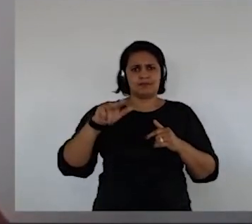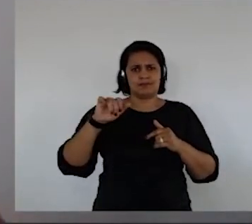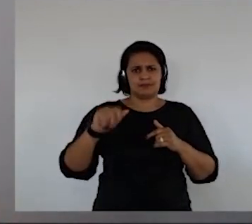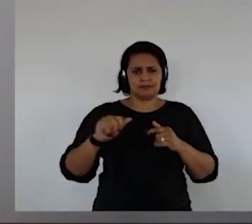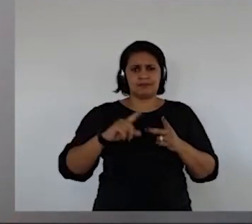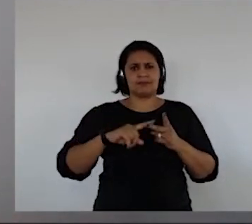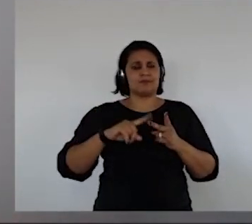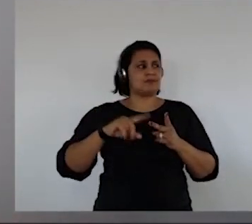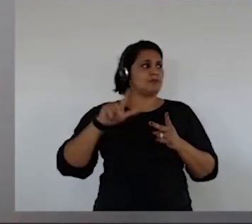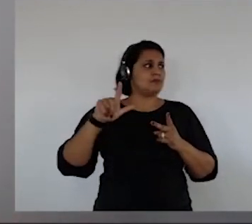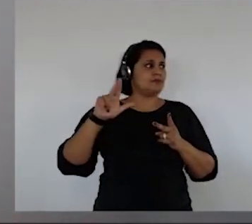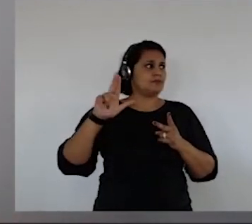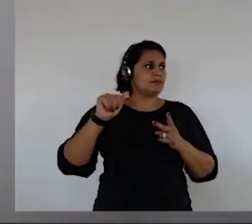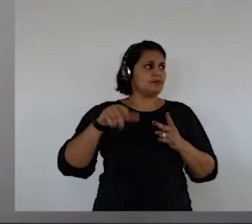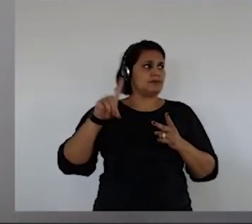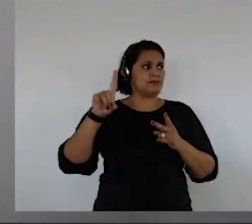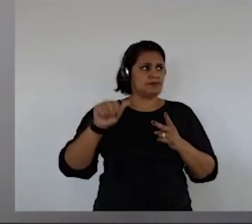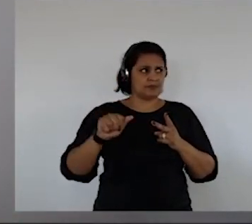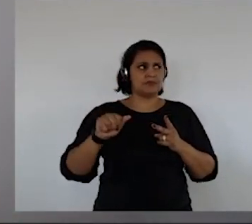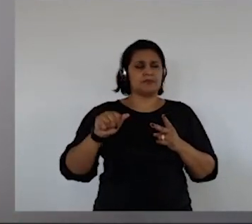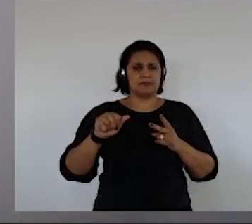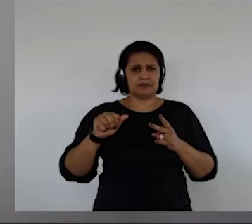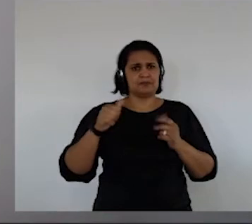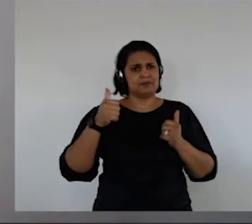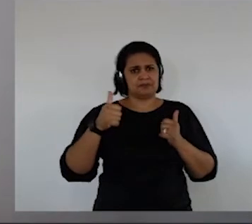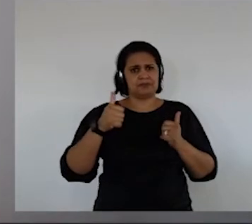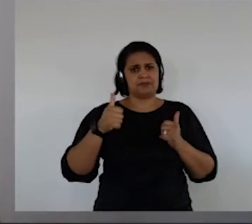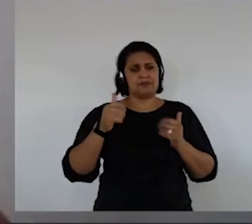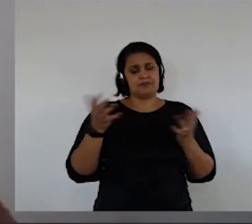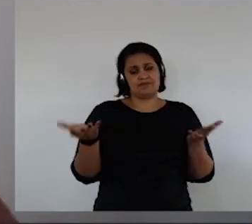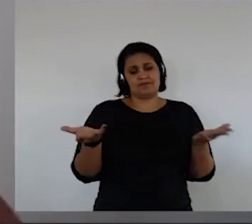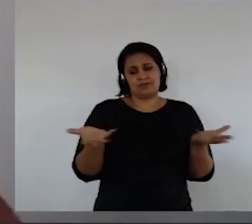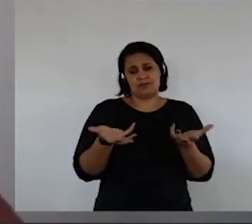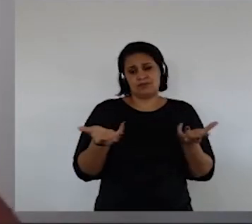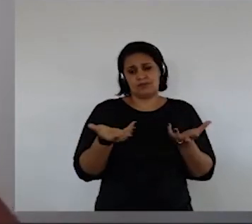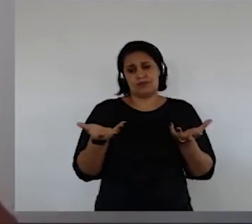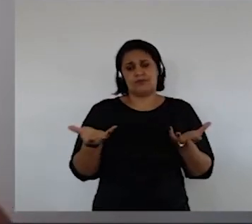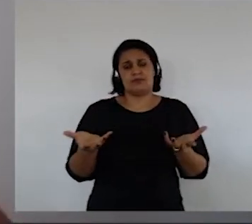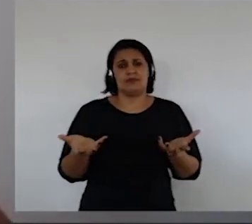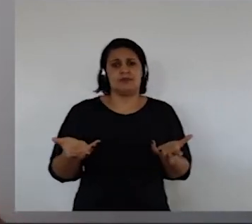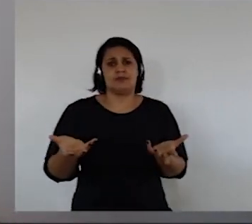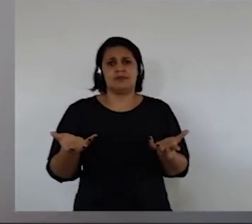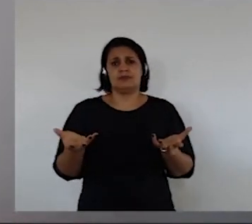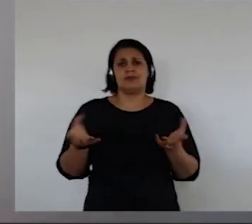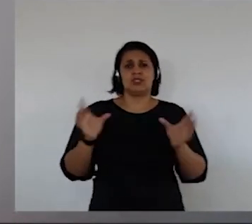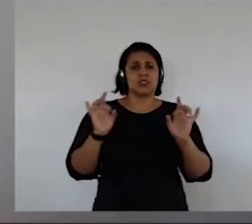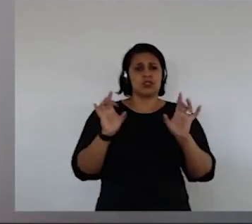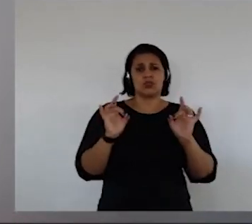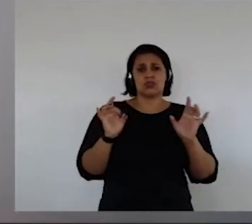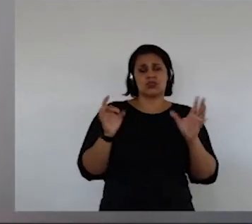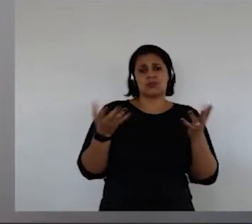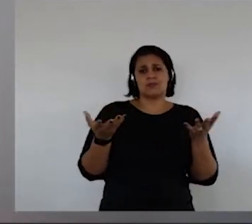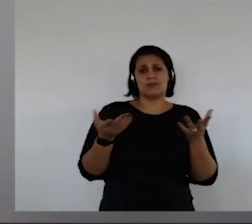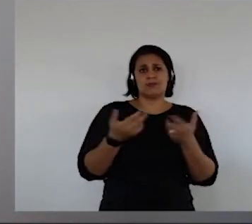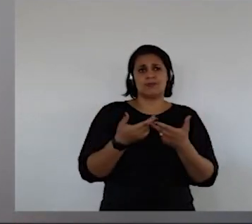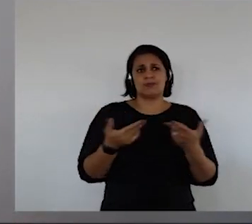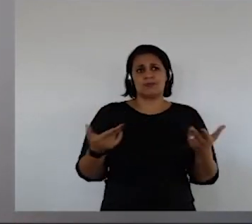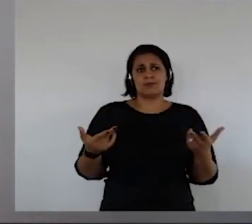Luanda, e eu queria resumir minhas palavras apenas no sentido